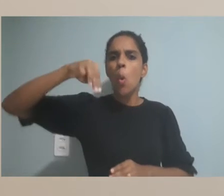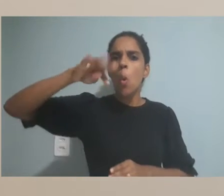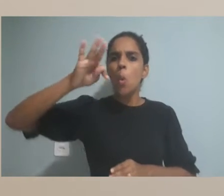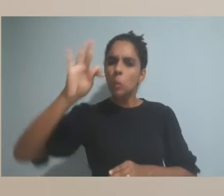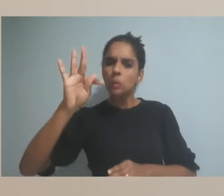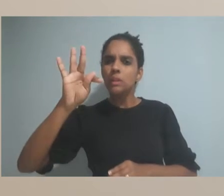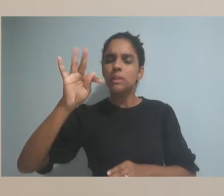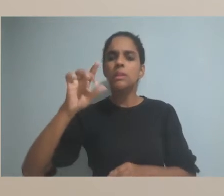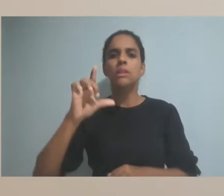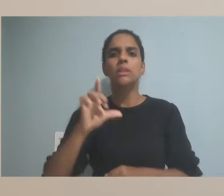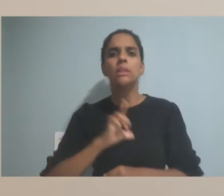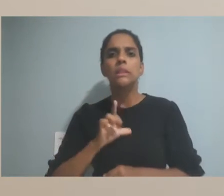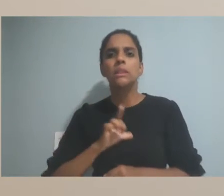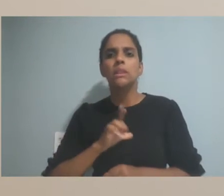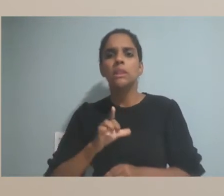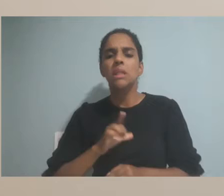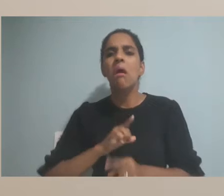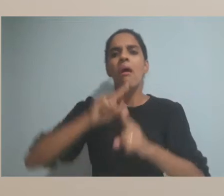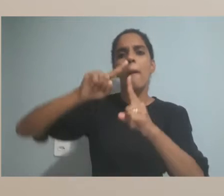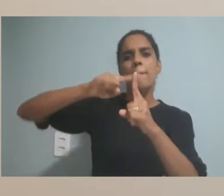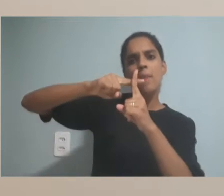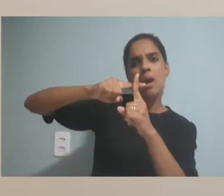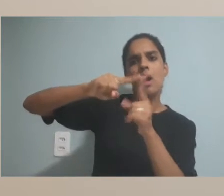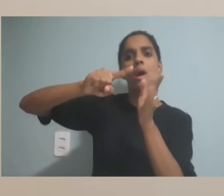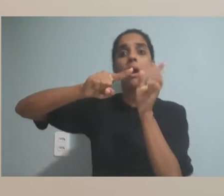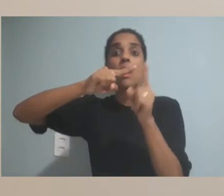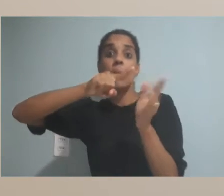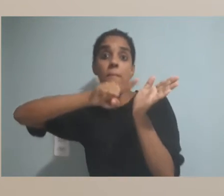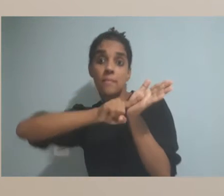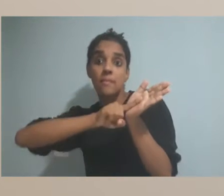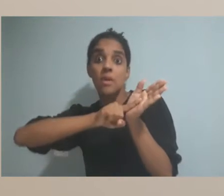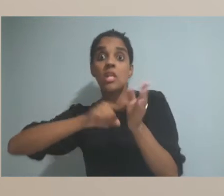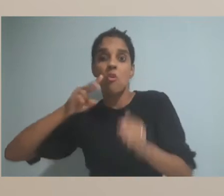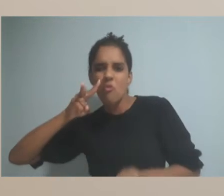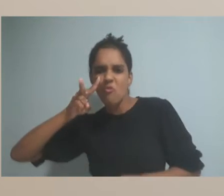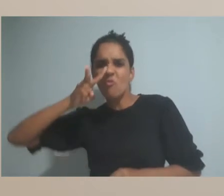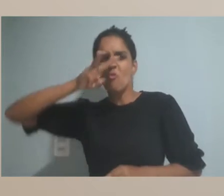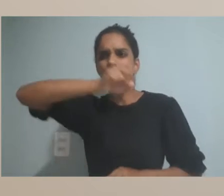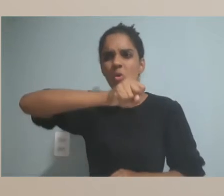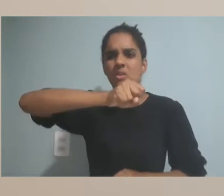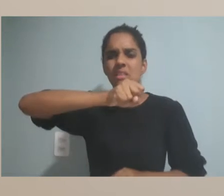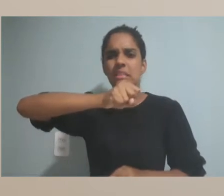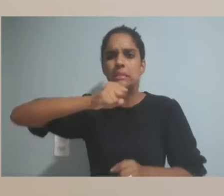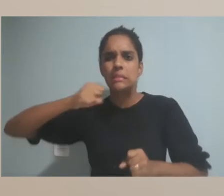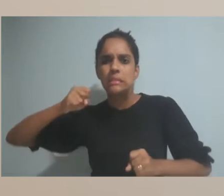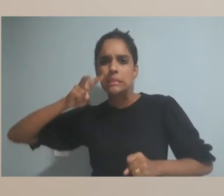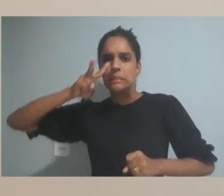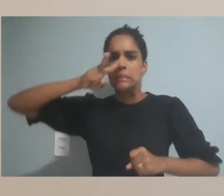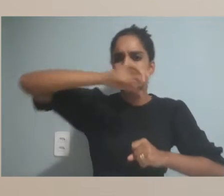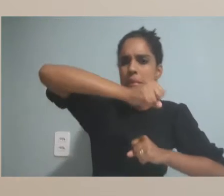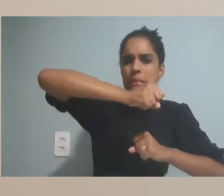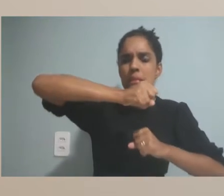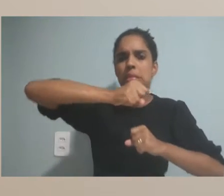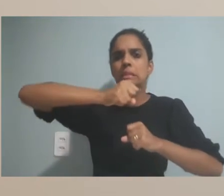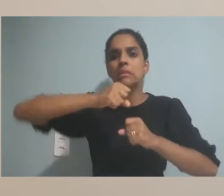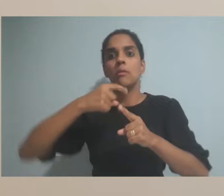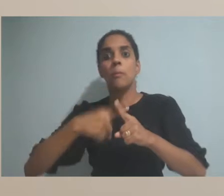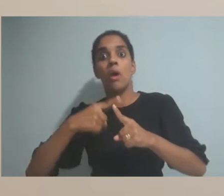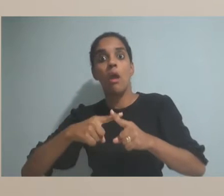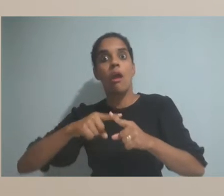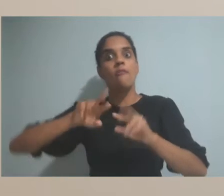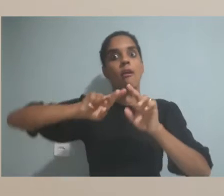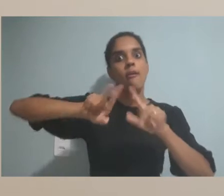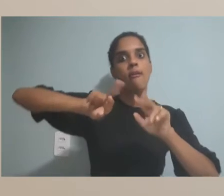Coulomb, em um processo que envolvam cargas, essas cargas estão sujeitas à ação de uma força com uma certa